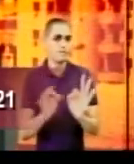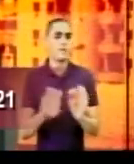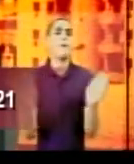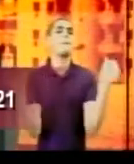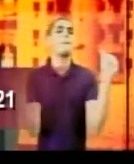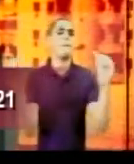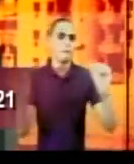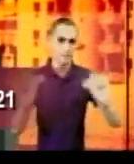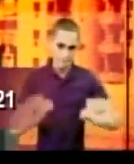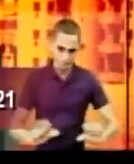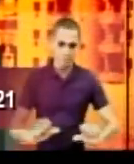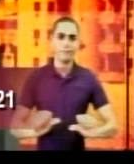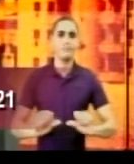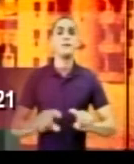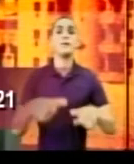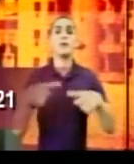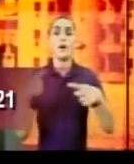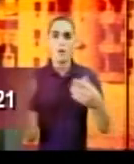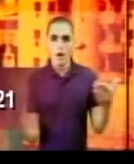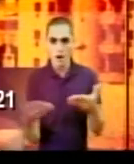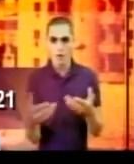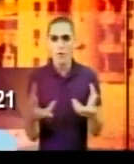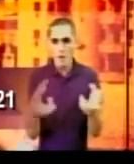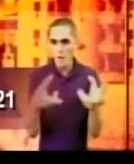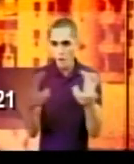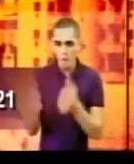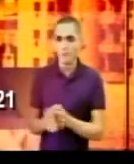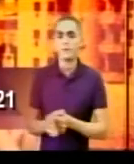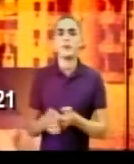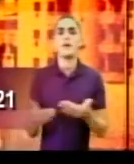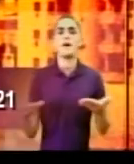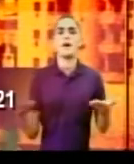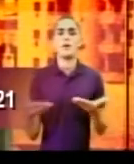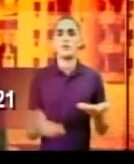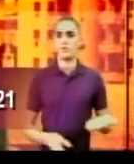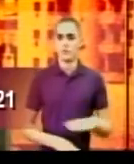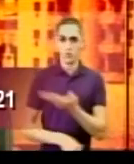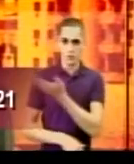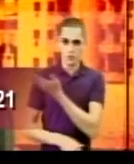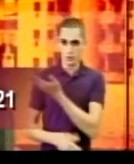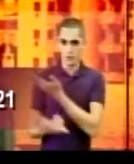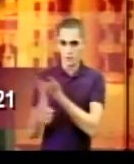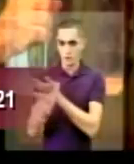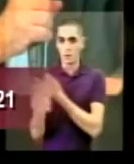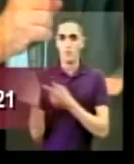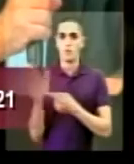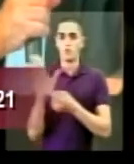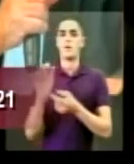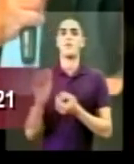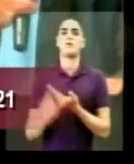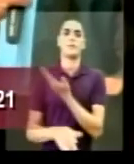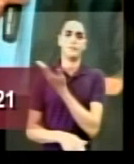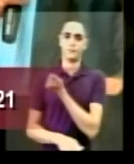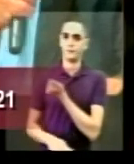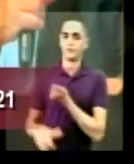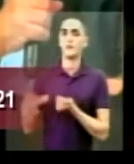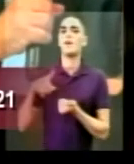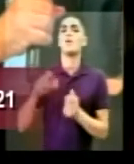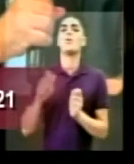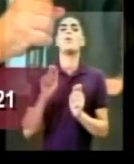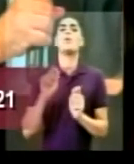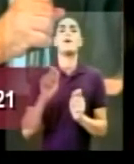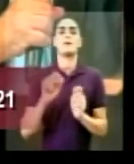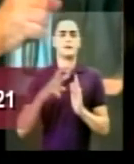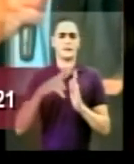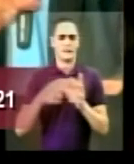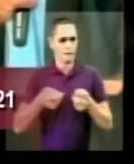vendo. Eu gostaria do próximo slide mostrar para vocês que também houve um